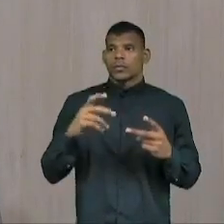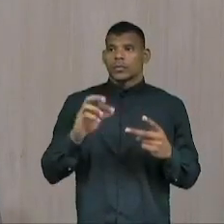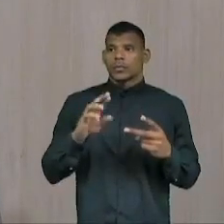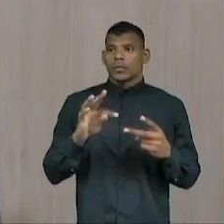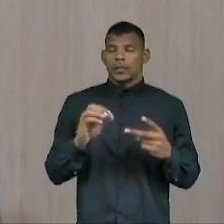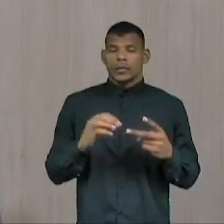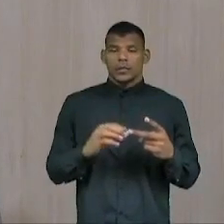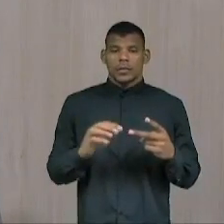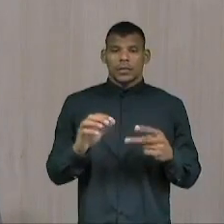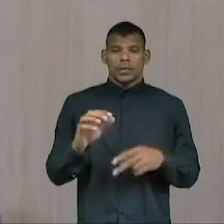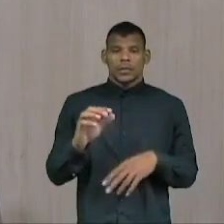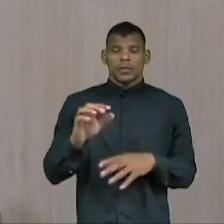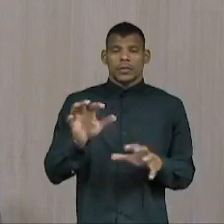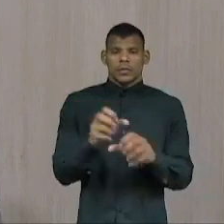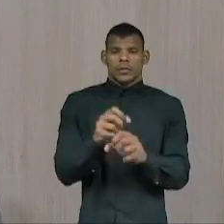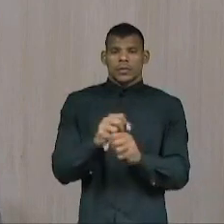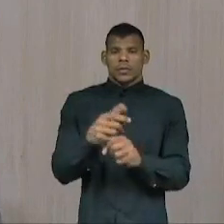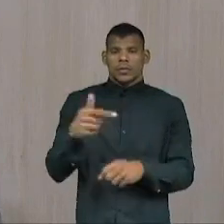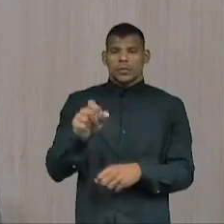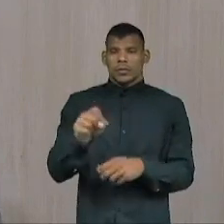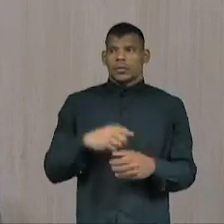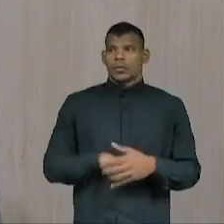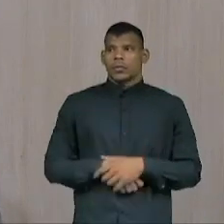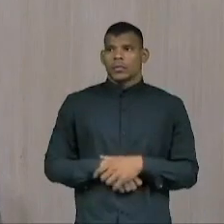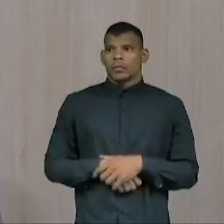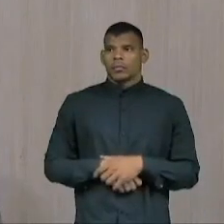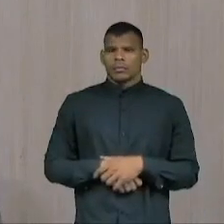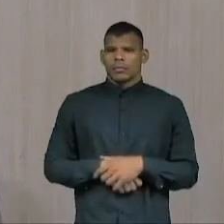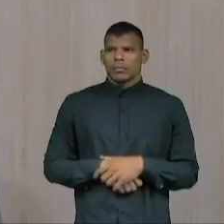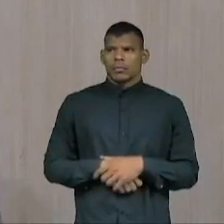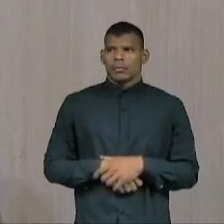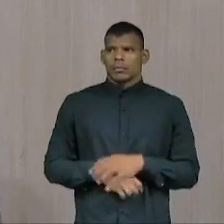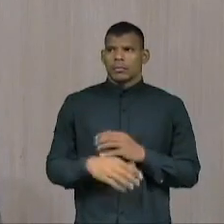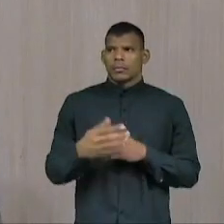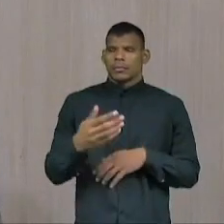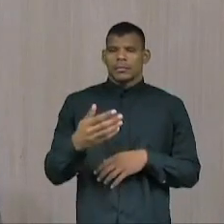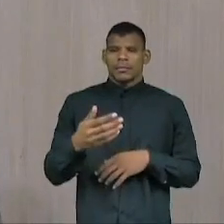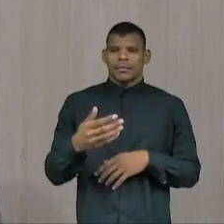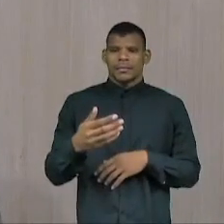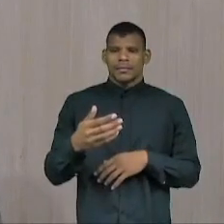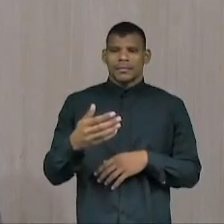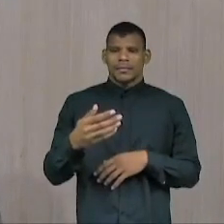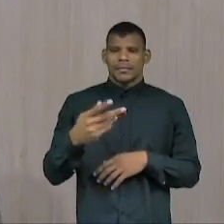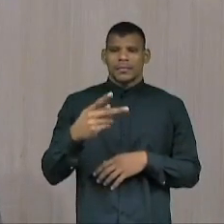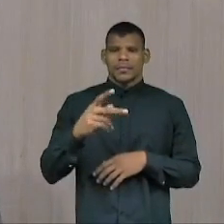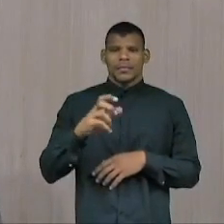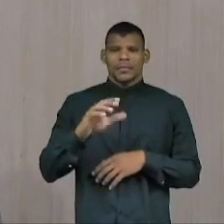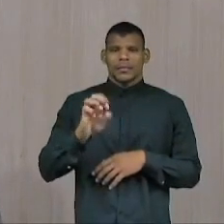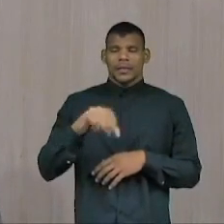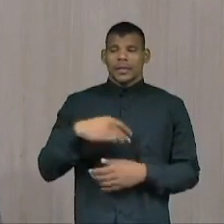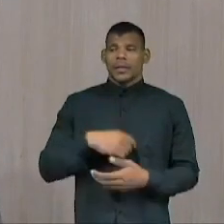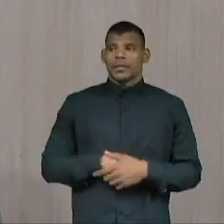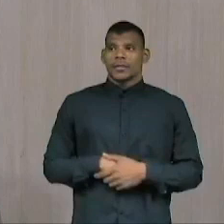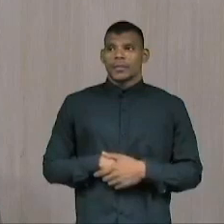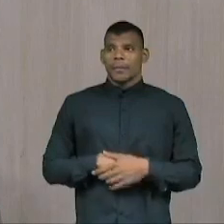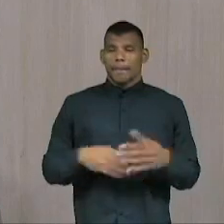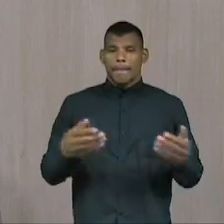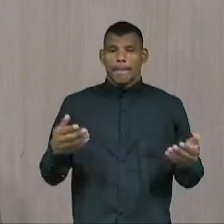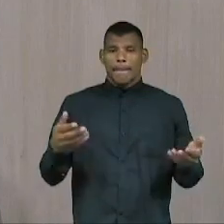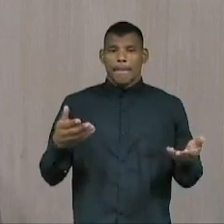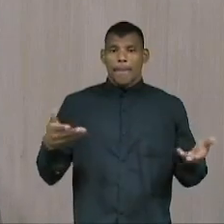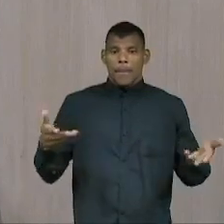cerca de 28 empresas que habitam o porto presentes que compõem o Porto Pecém que nós temos hoje